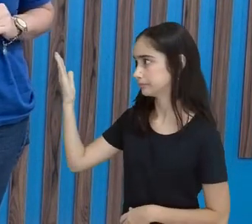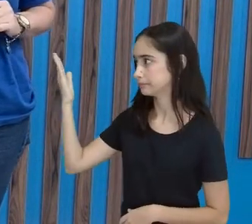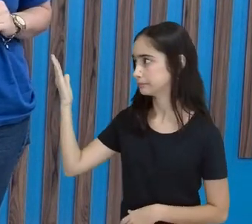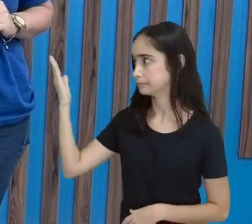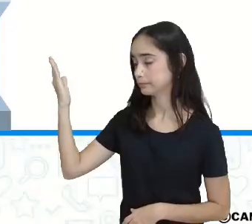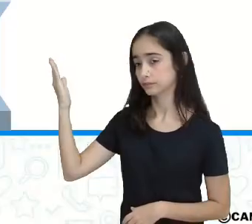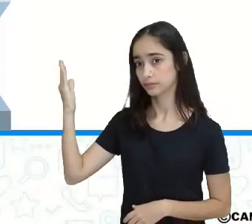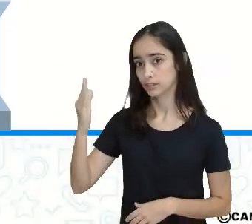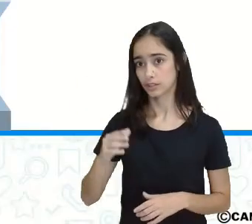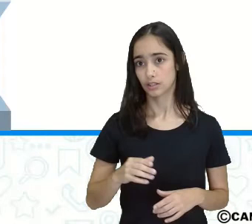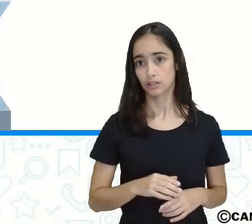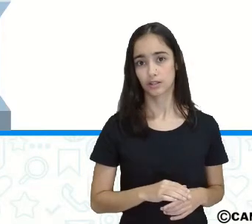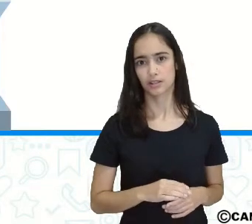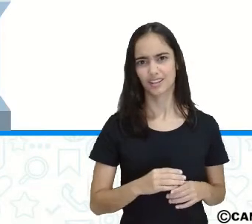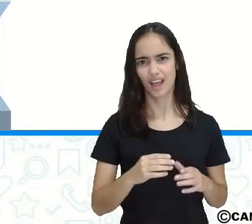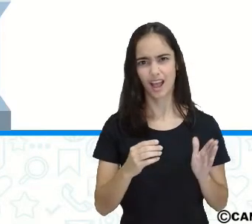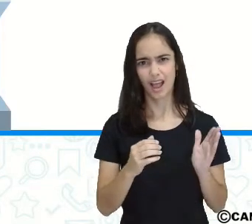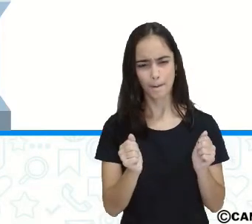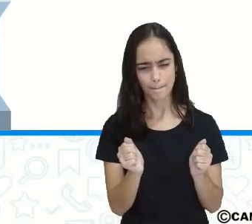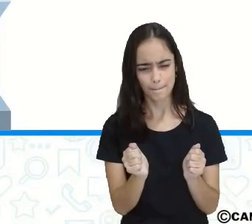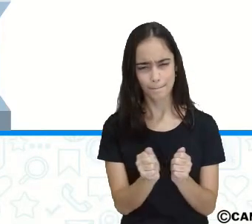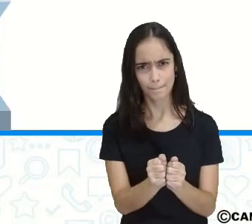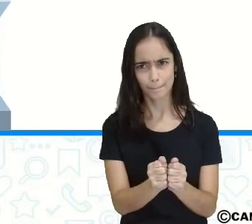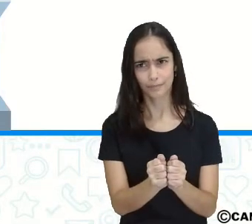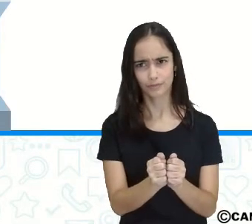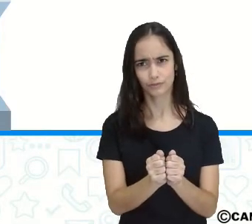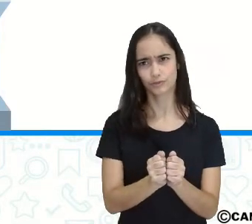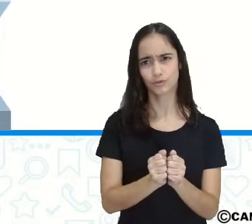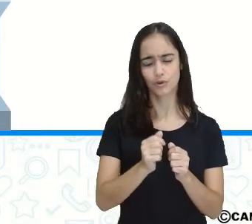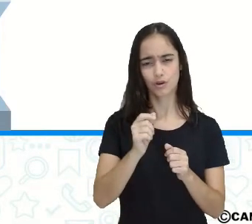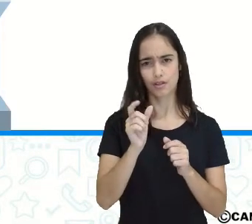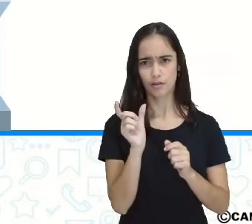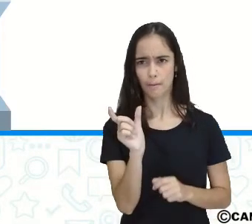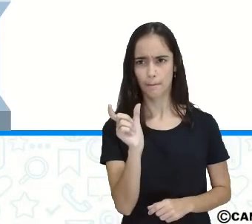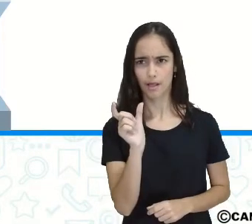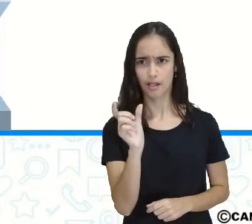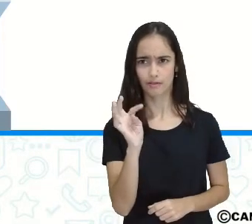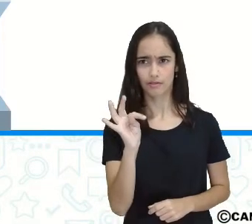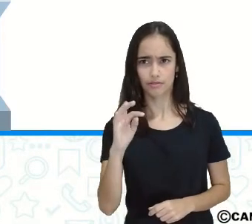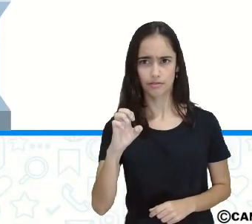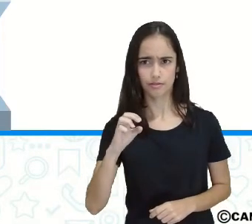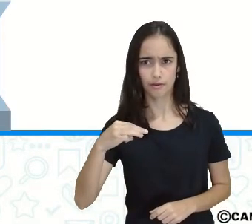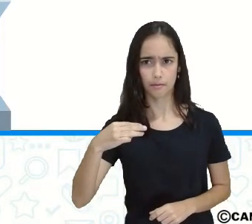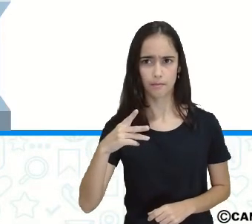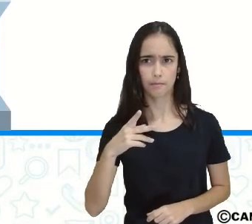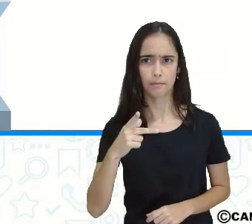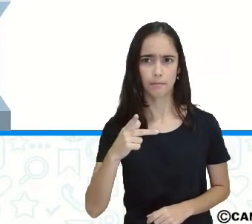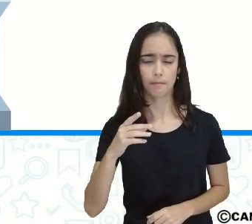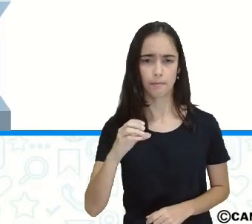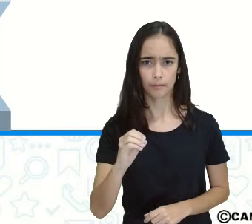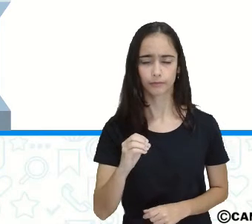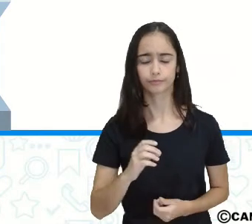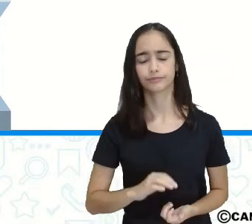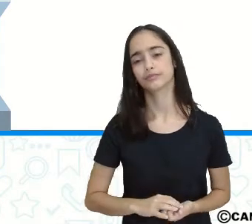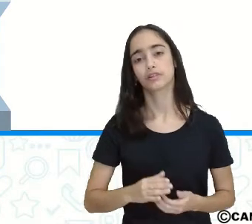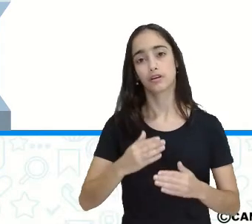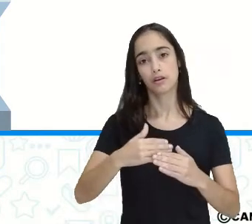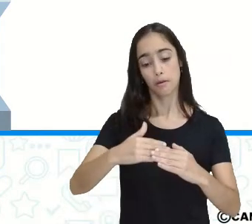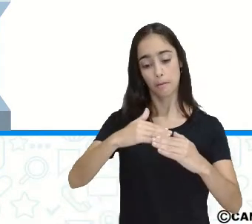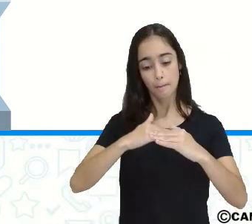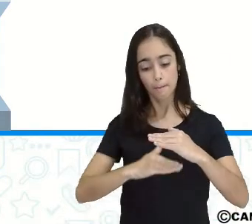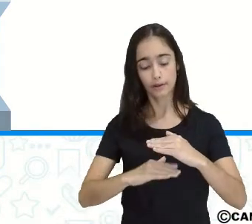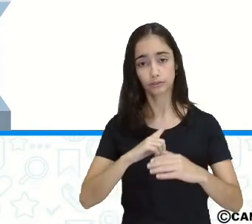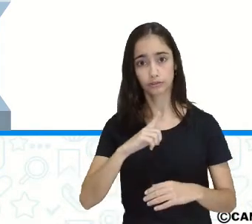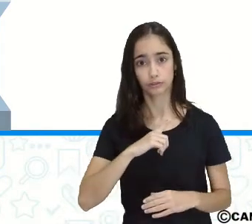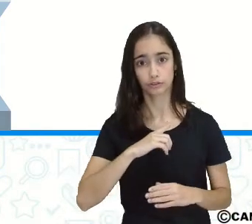é o relógio do sol, foca aí na tela. Pronto, olha aí, tá vendo? E abaixo dele nós temos a ampulheta, que vocês